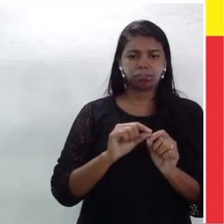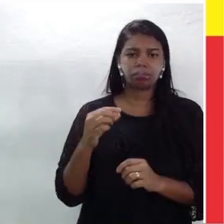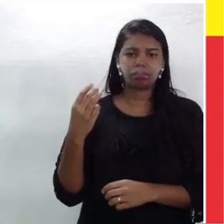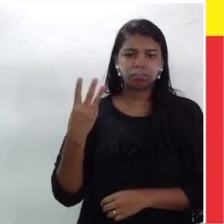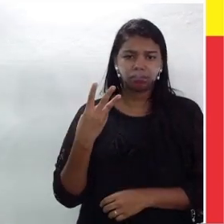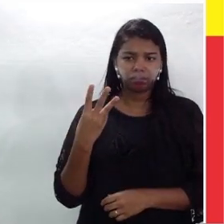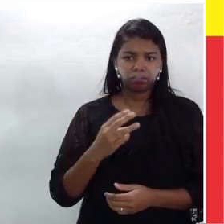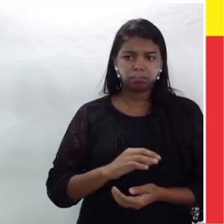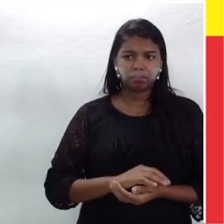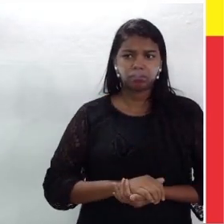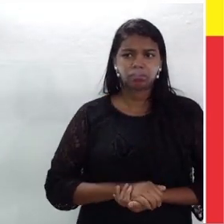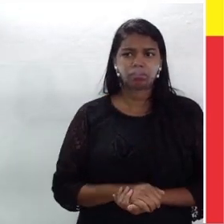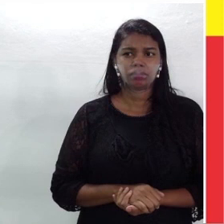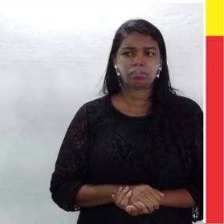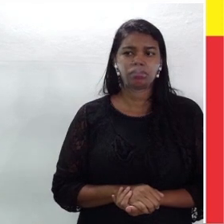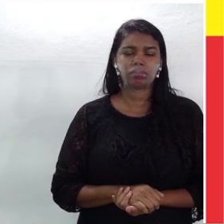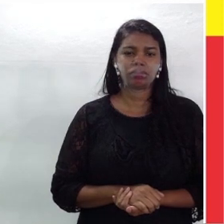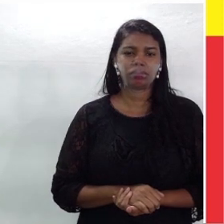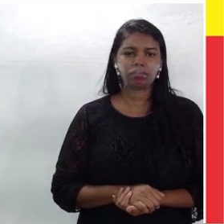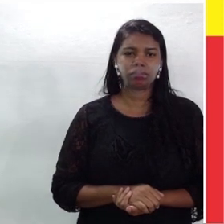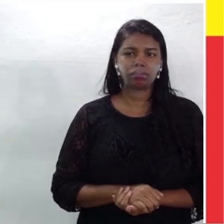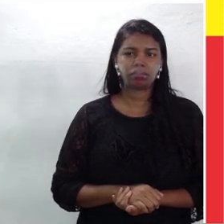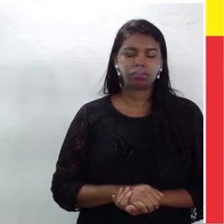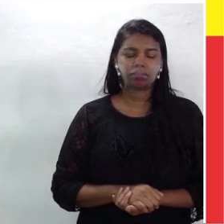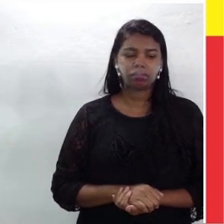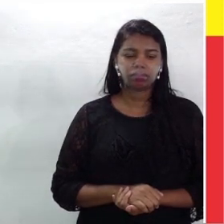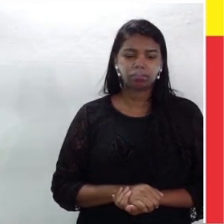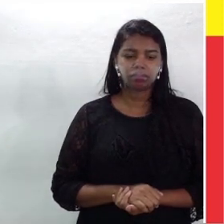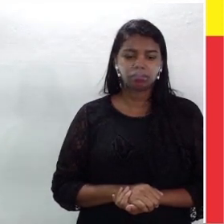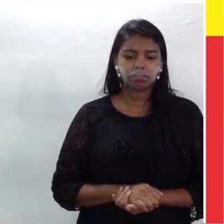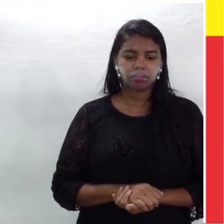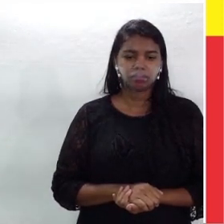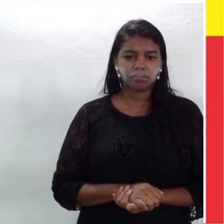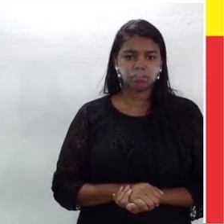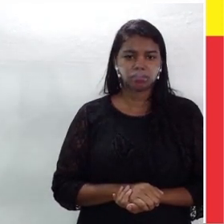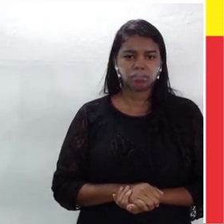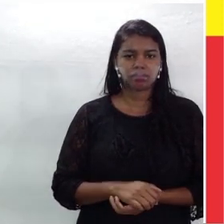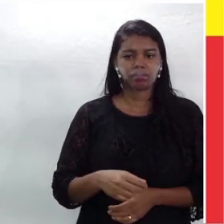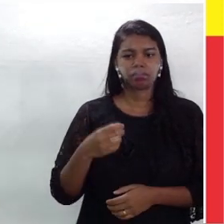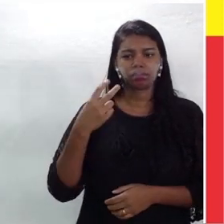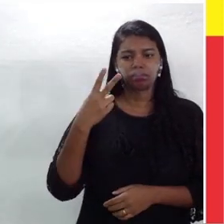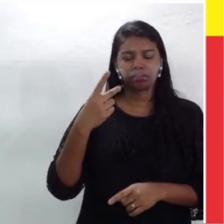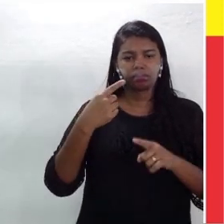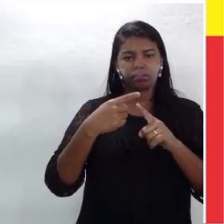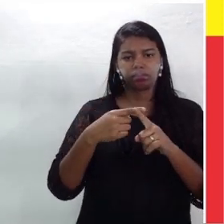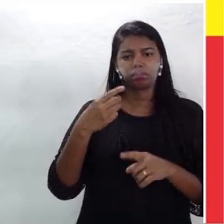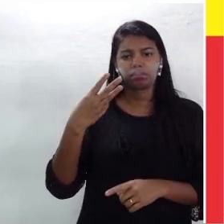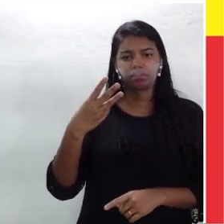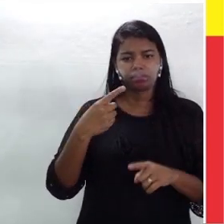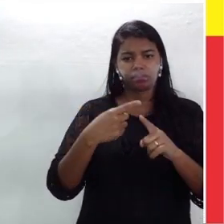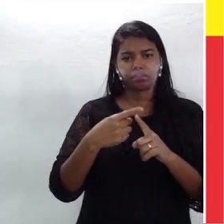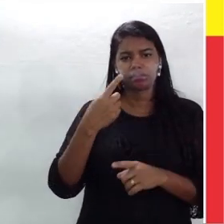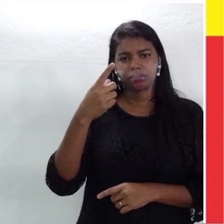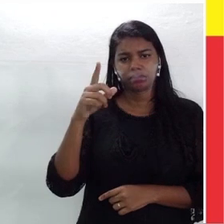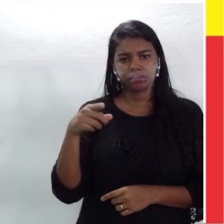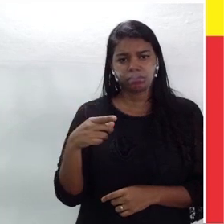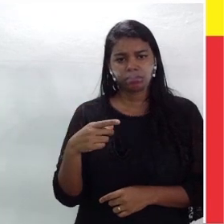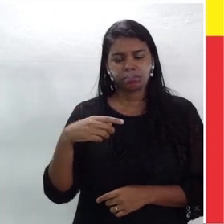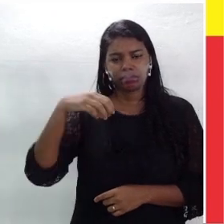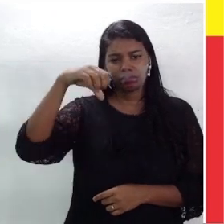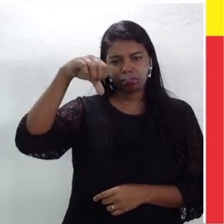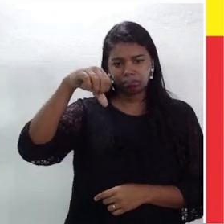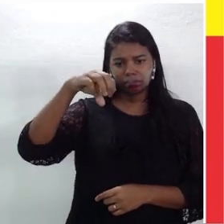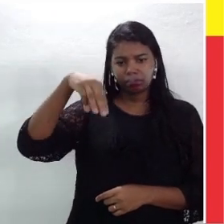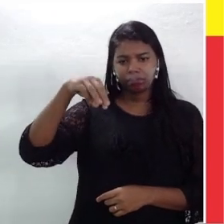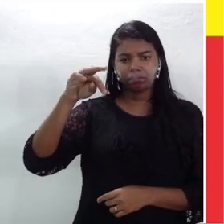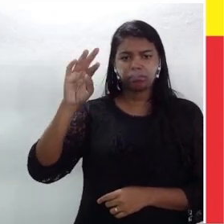vamos multiplicar ele entre si. Aí vai ficar 2 vezes 3 vezes 1,5, que vai dar 9